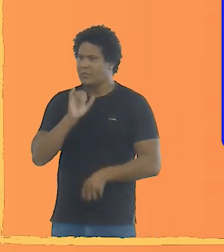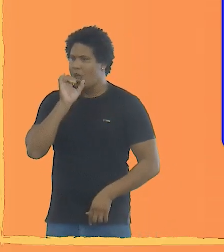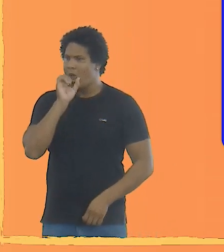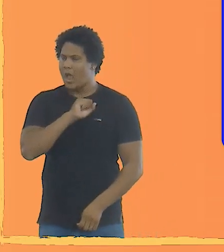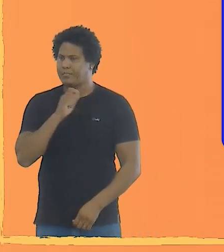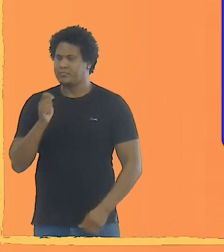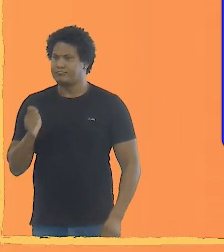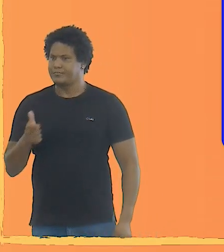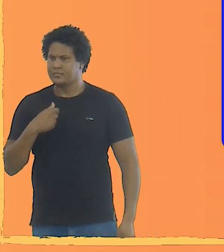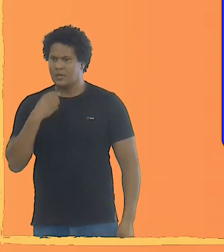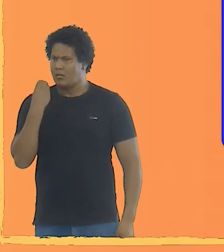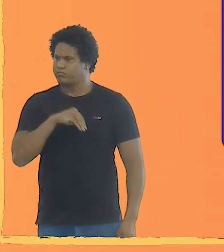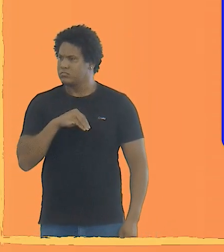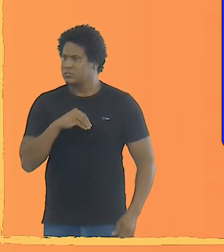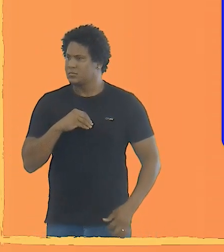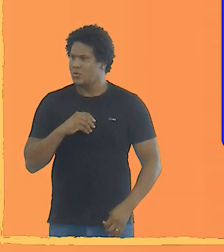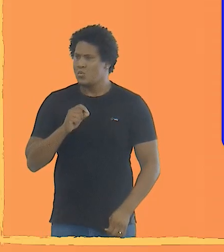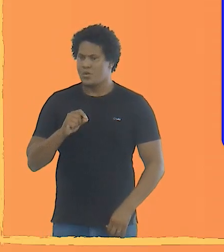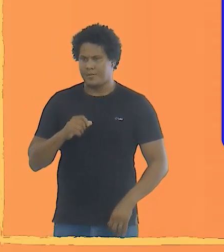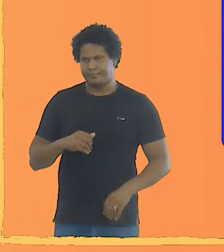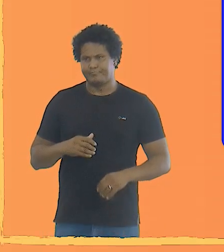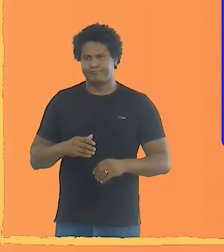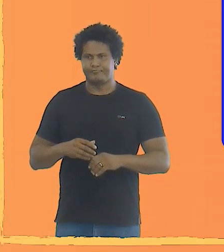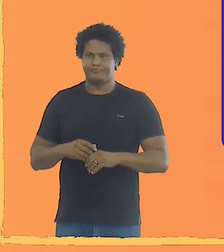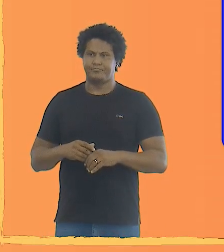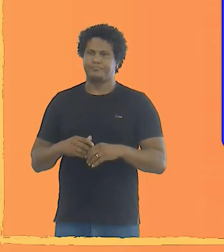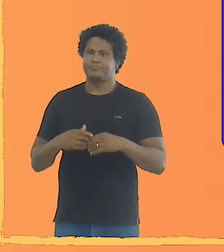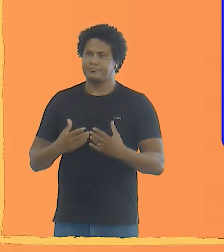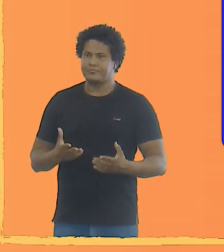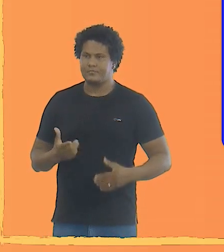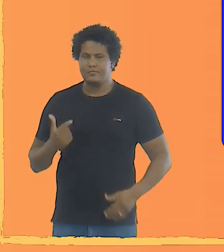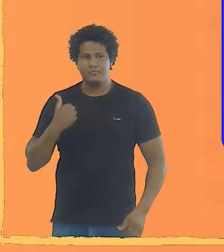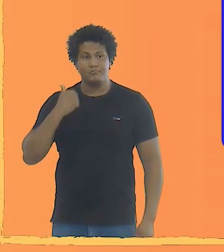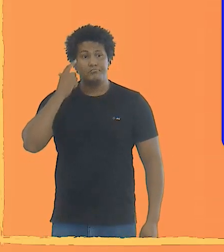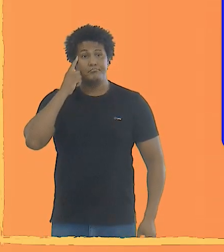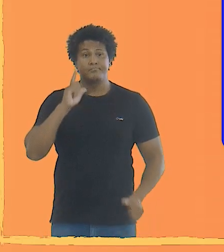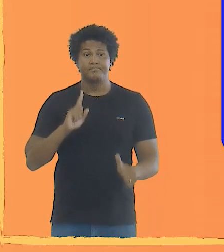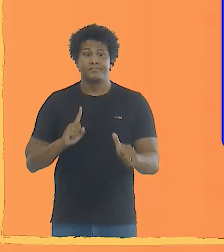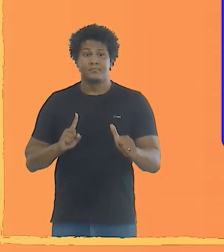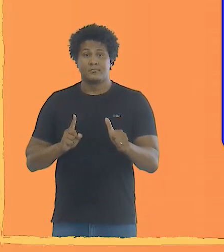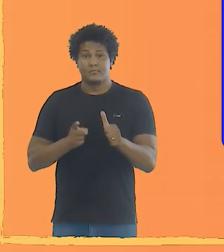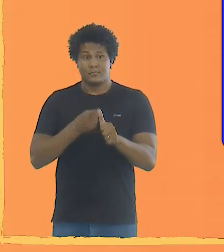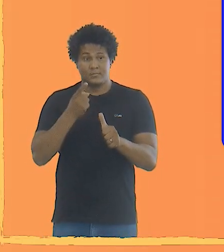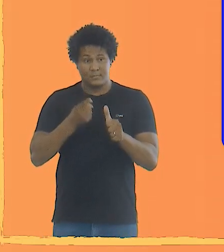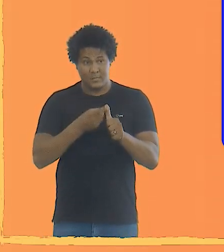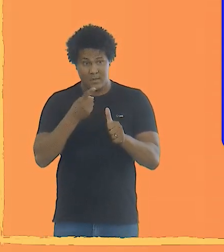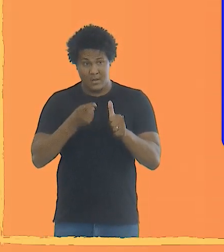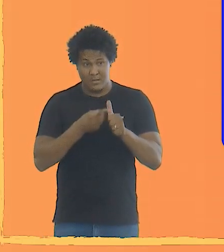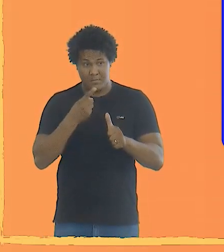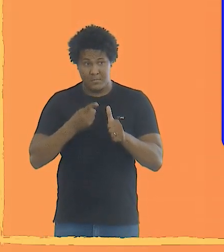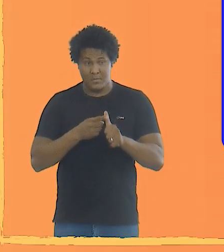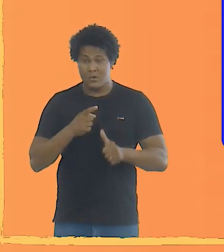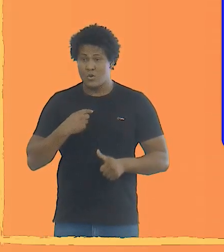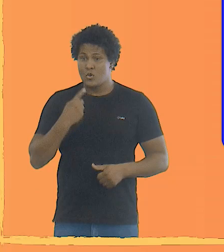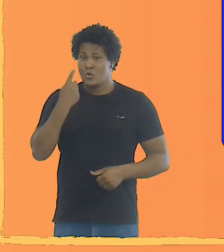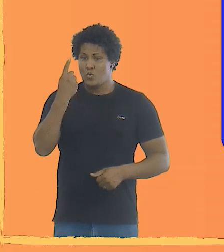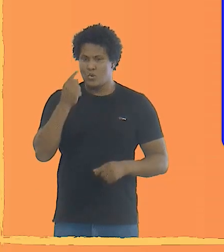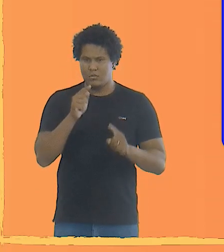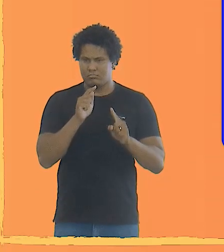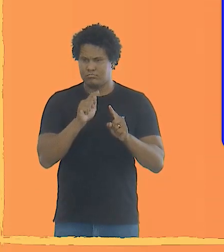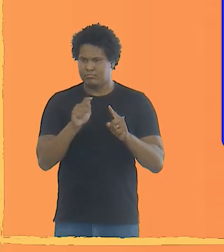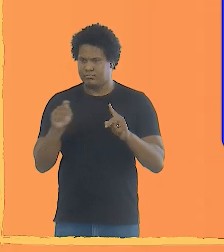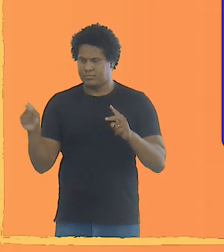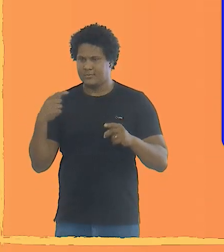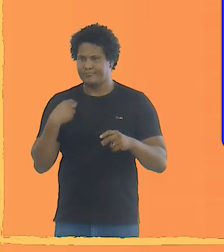gente usar uma outra técnica, que seria o seguinte: eu vou contar primeiro quantas cadeiras eu tenho em uma fila, né?